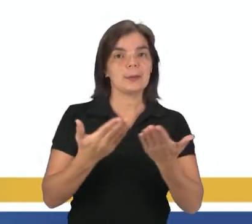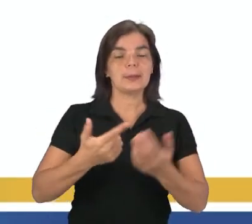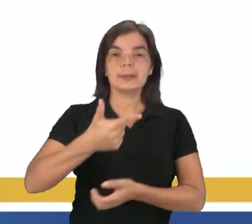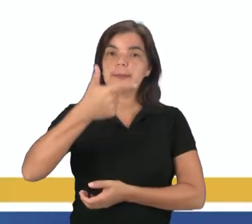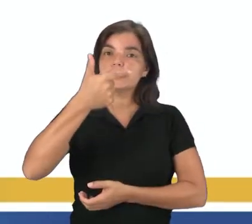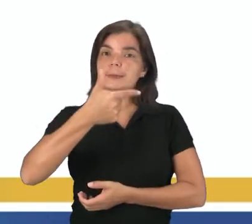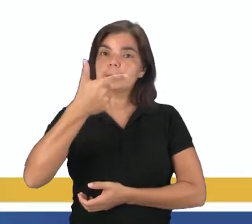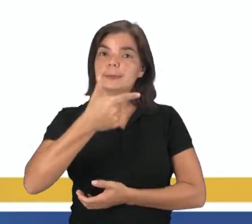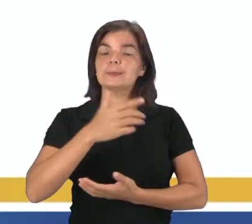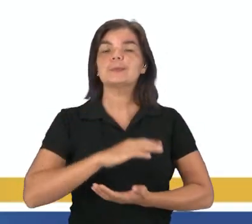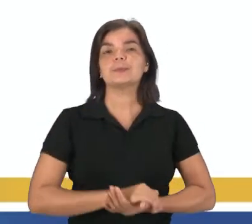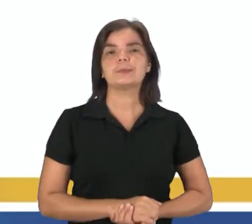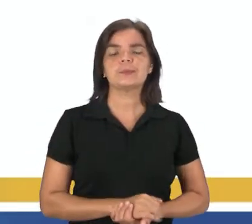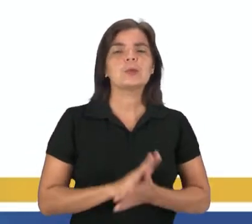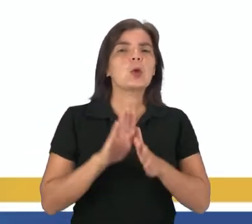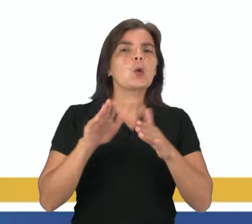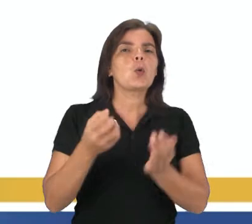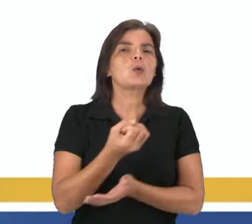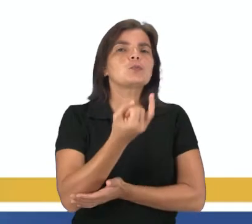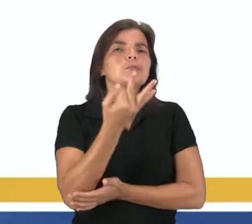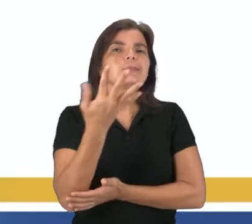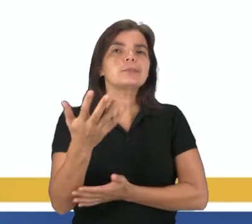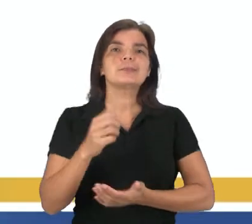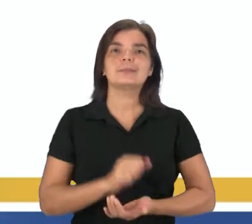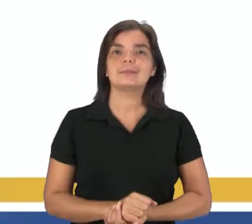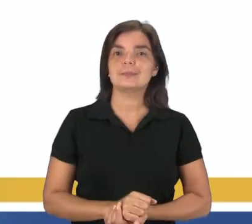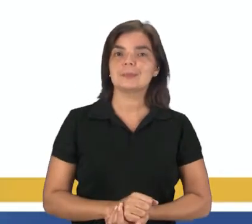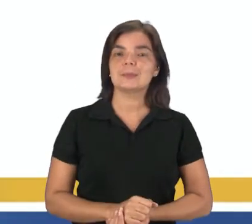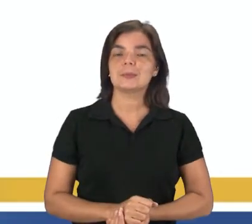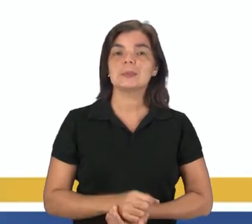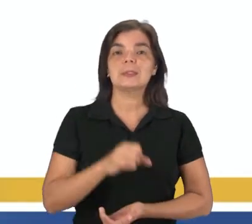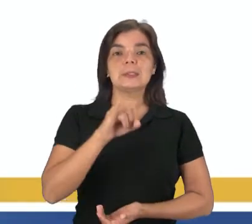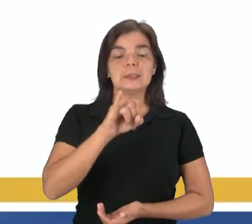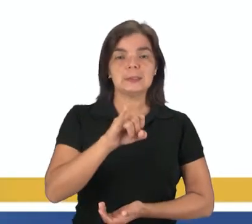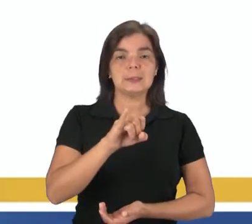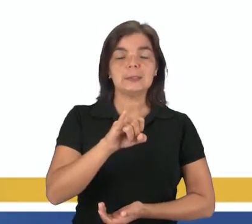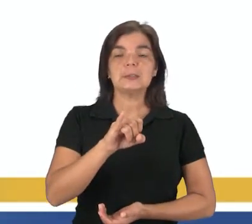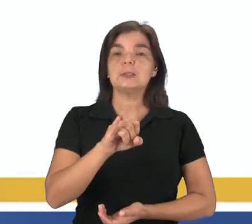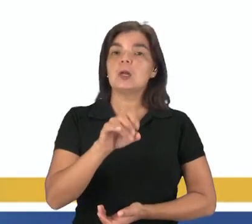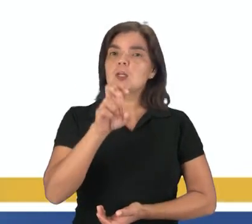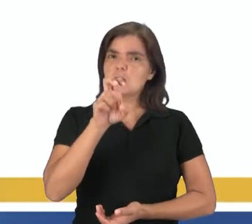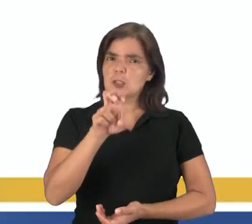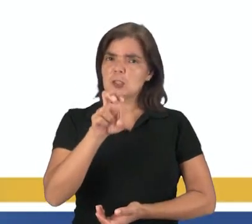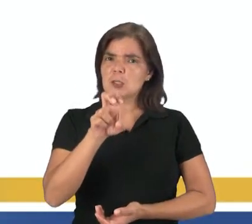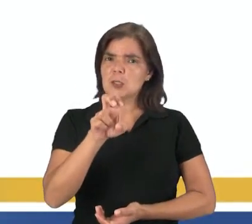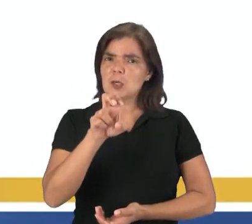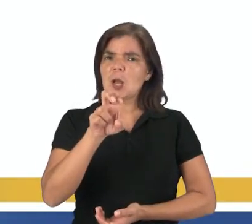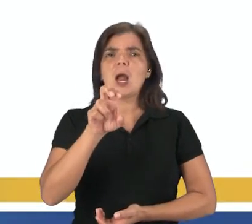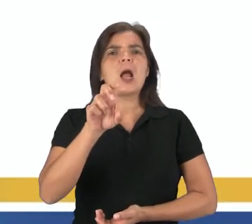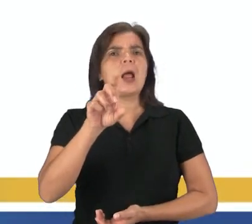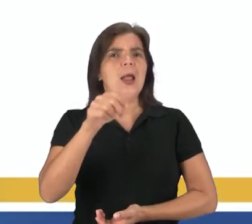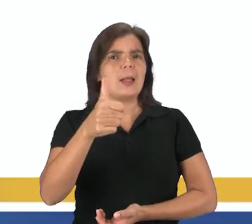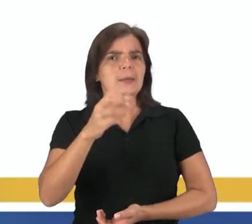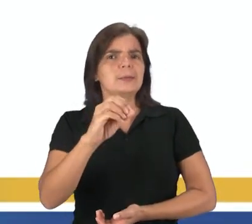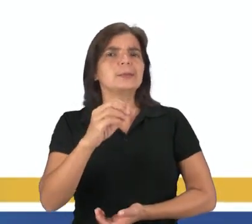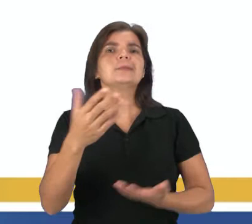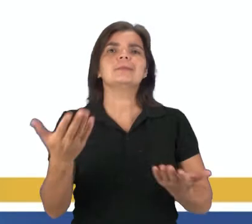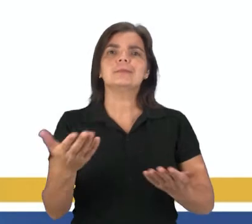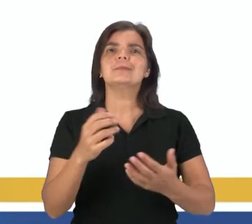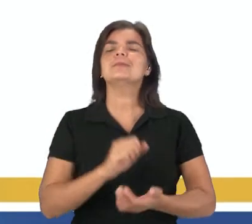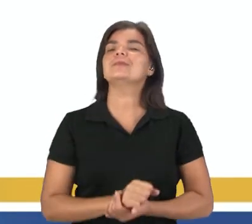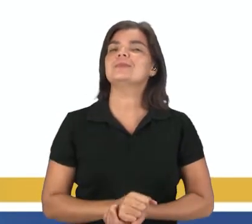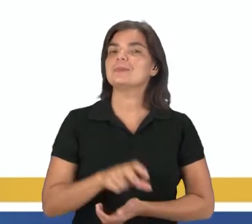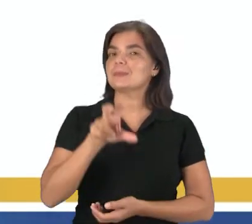a segunda ordem. Qual a quantidade dele? Se ele é 5 dezenas, só pode